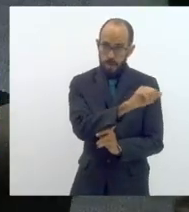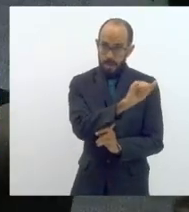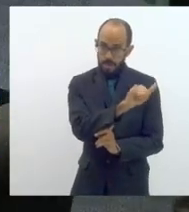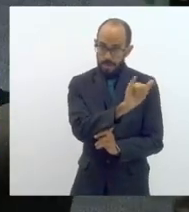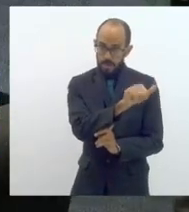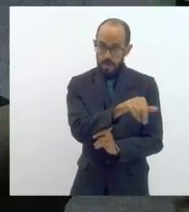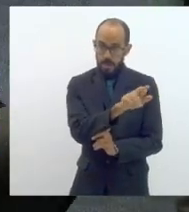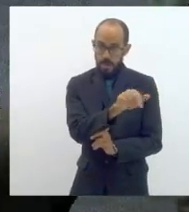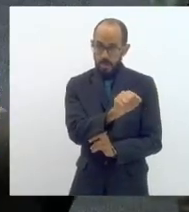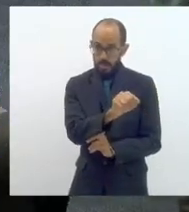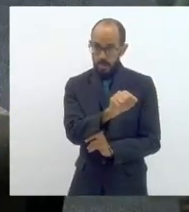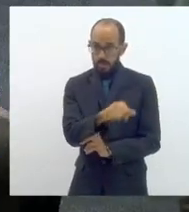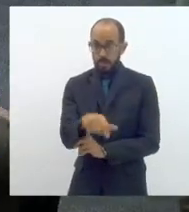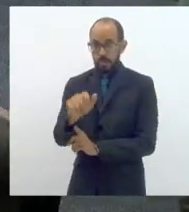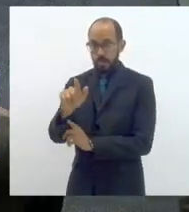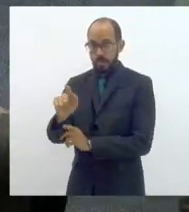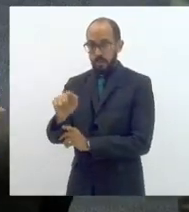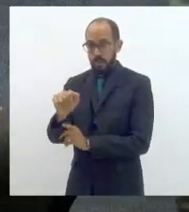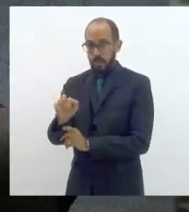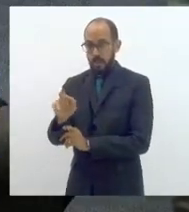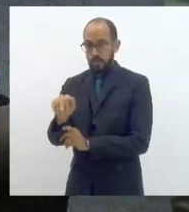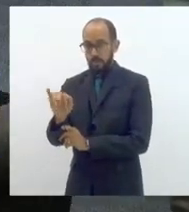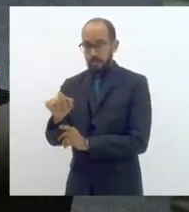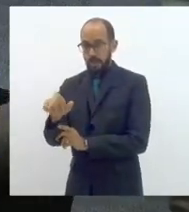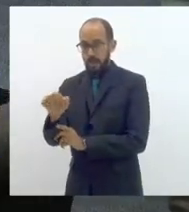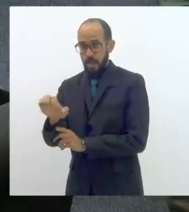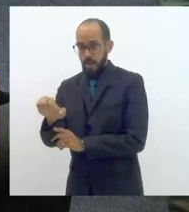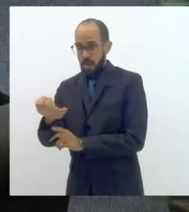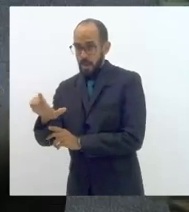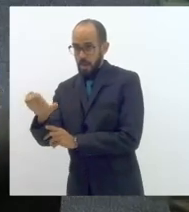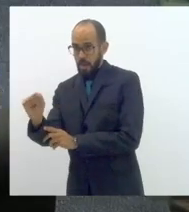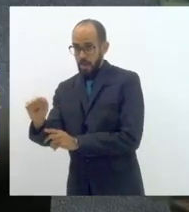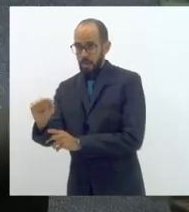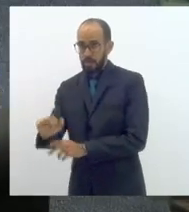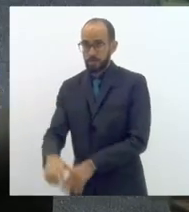Castro e Gabriela Silva Fernandes.